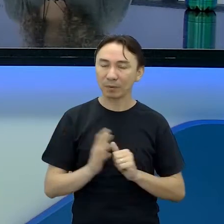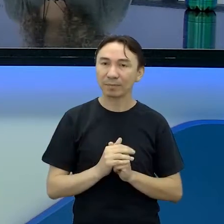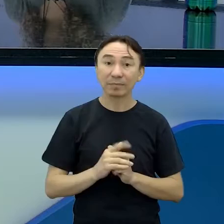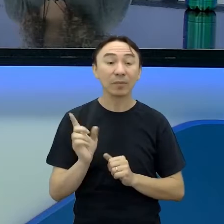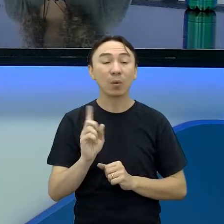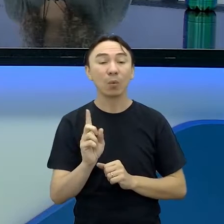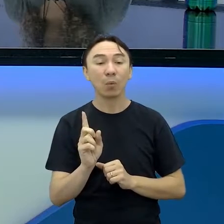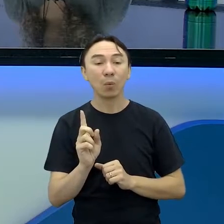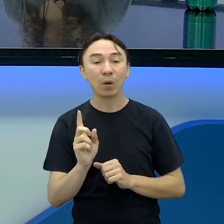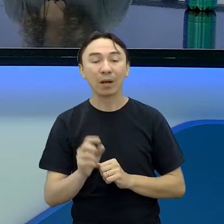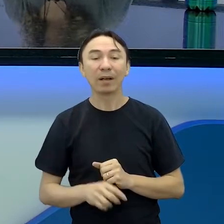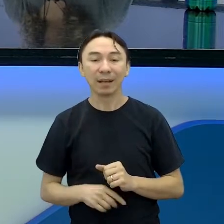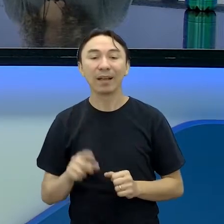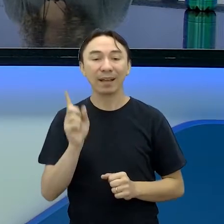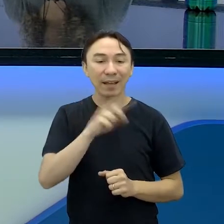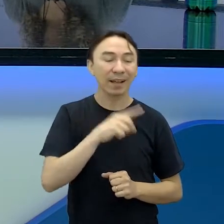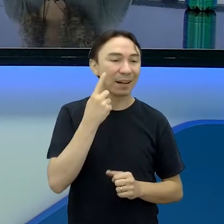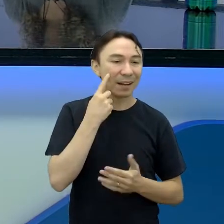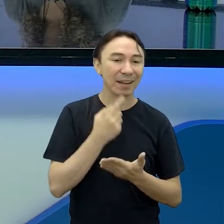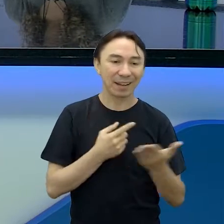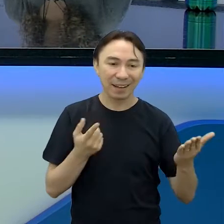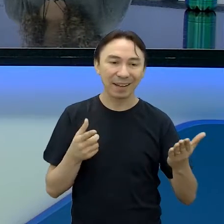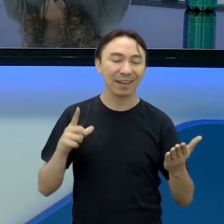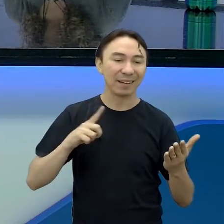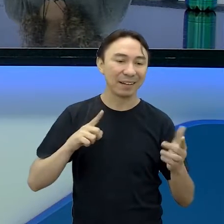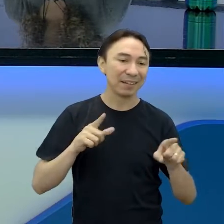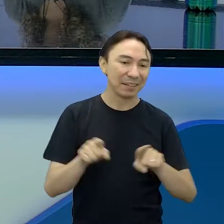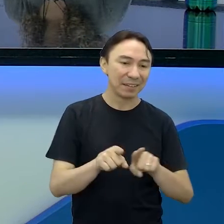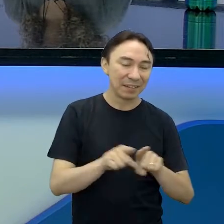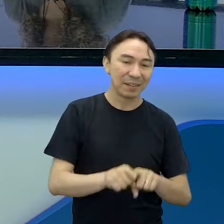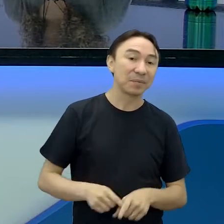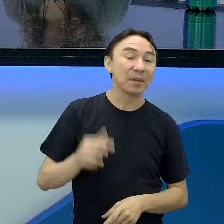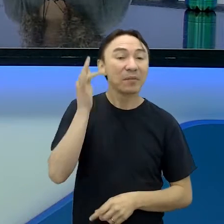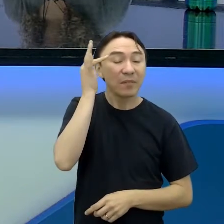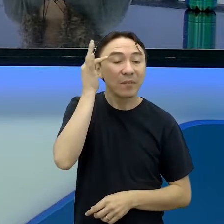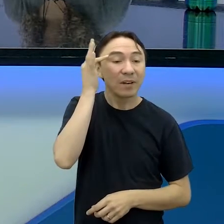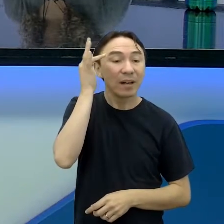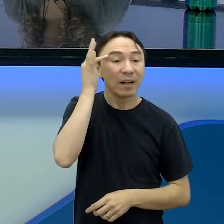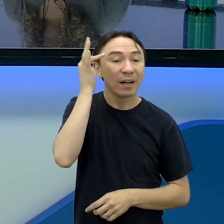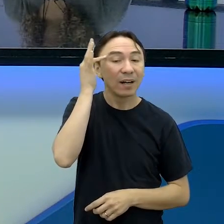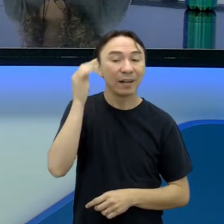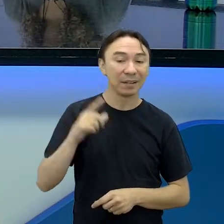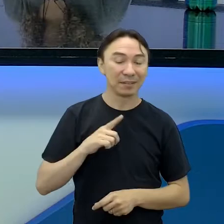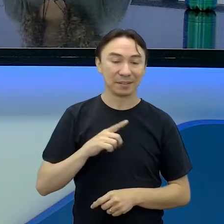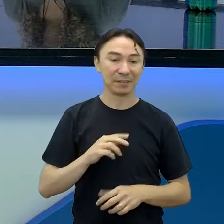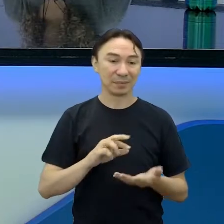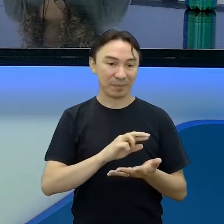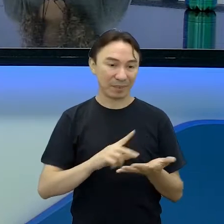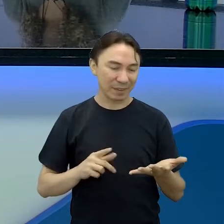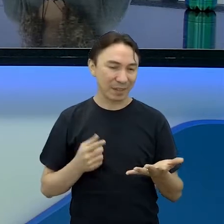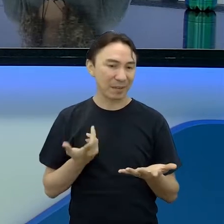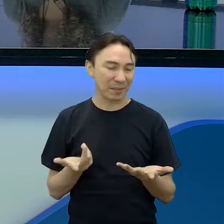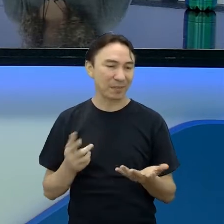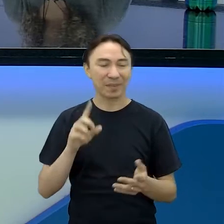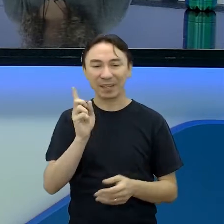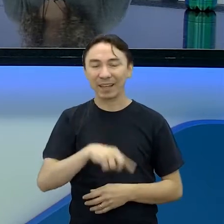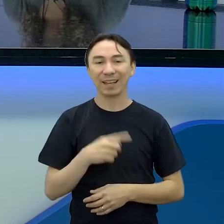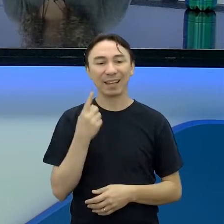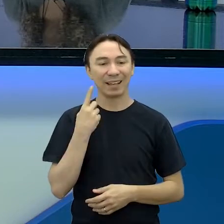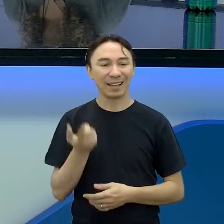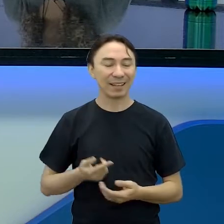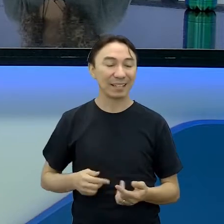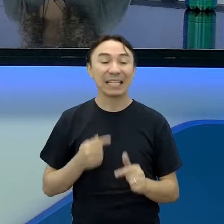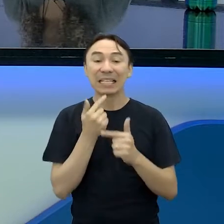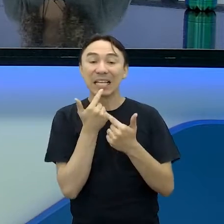Não, foi com a Mafê. Então havia lá uma característica dessa questão do riso, que se